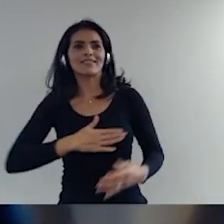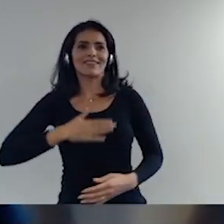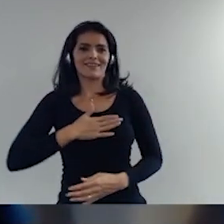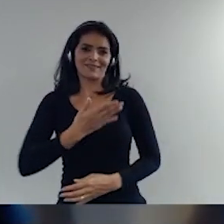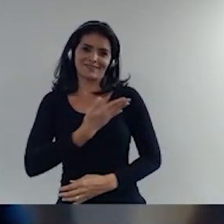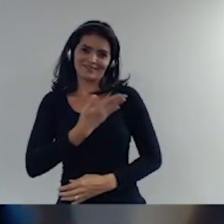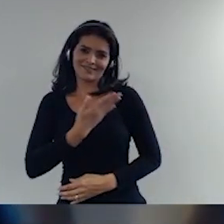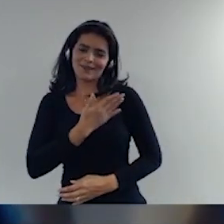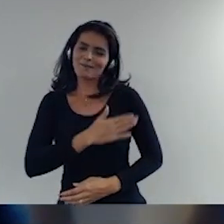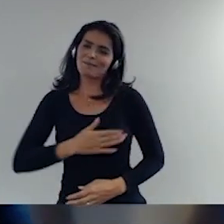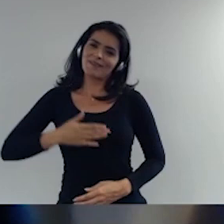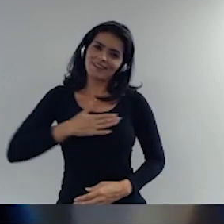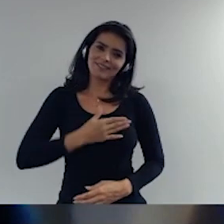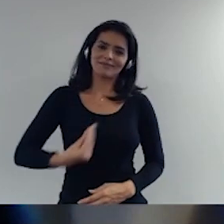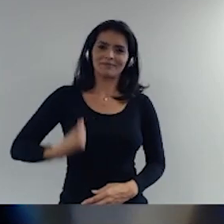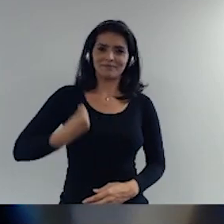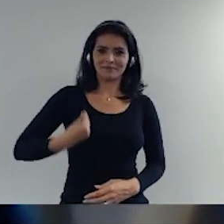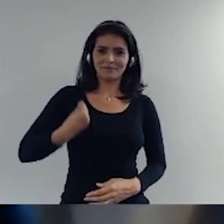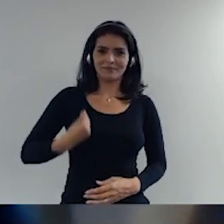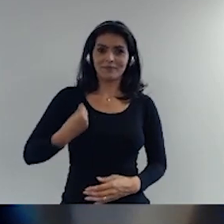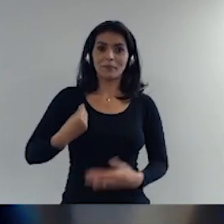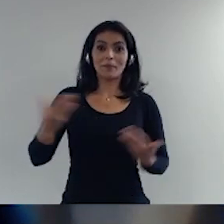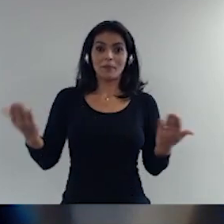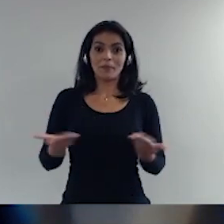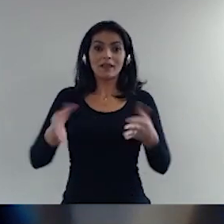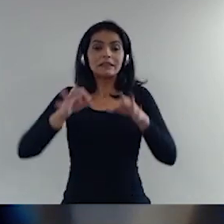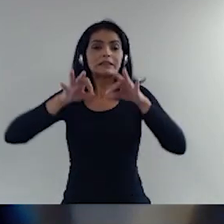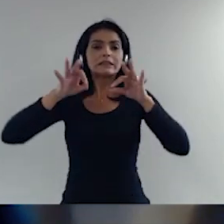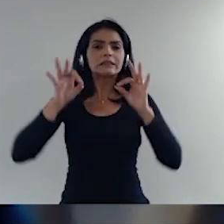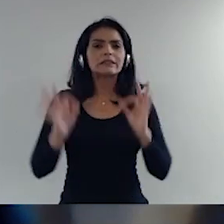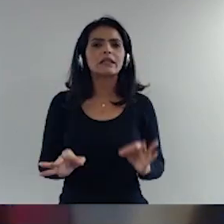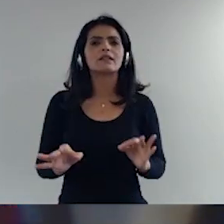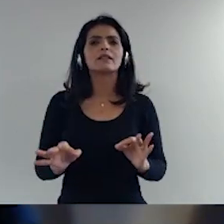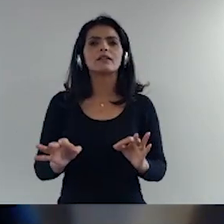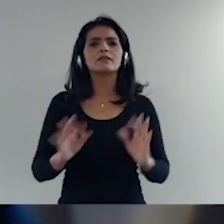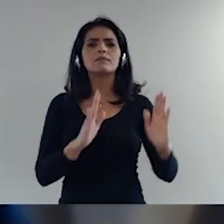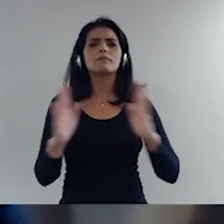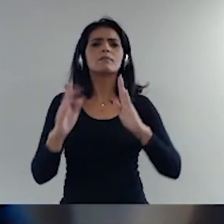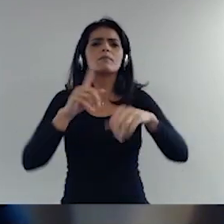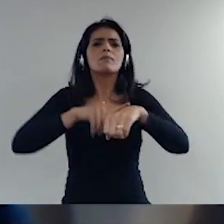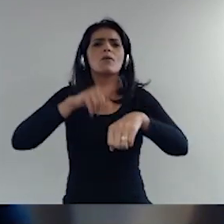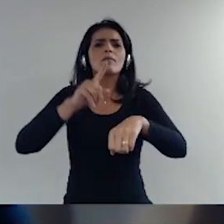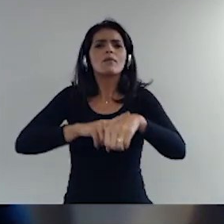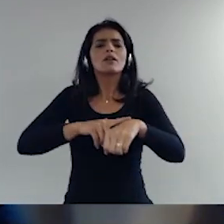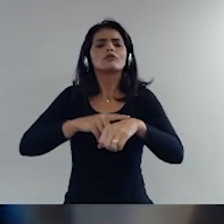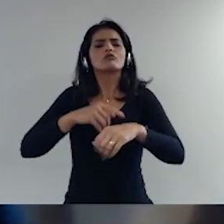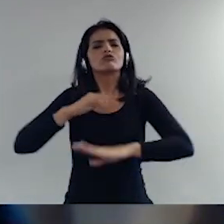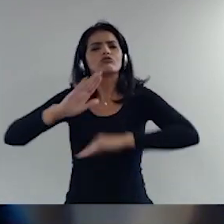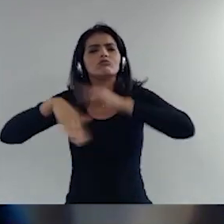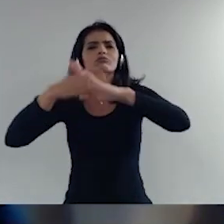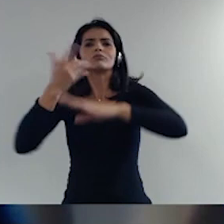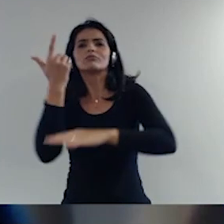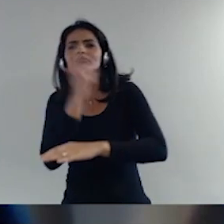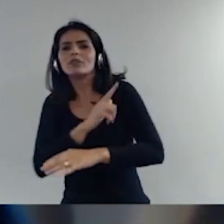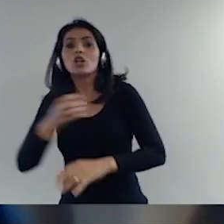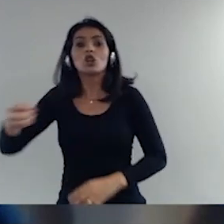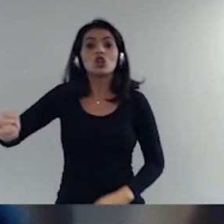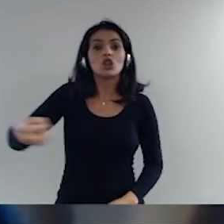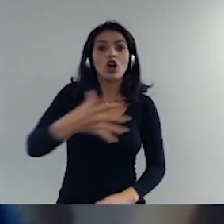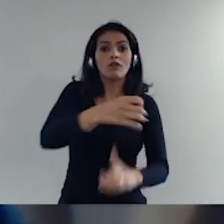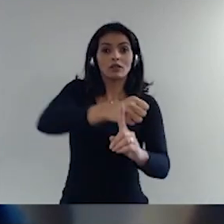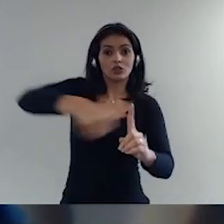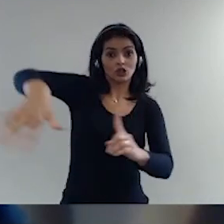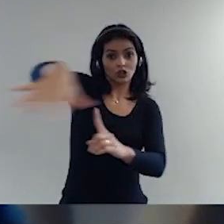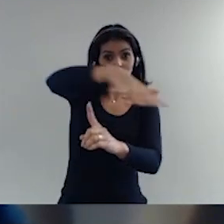amigos, é um prazer muito grande aqui estar e eu tenho certeza que esse é um momento de construção de uma nova sociedade